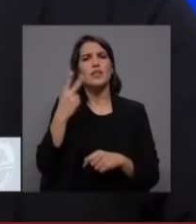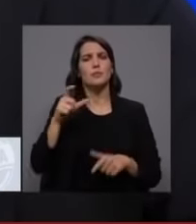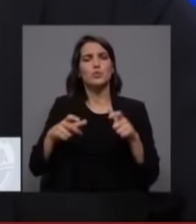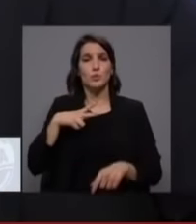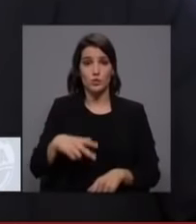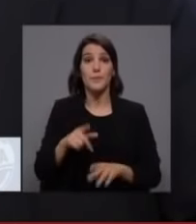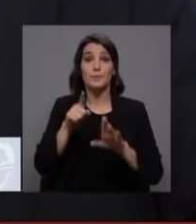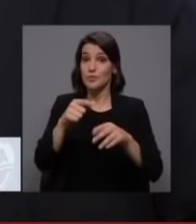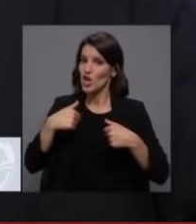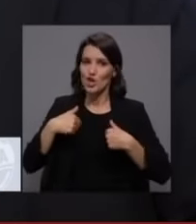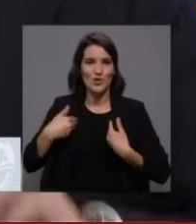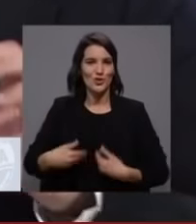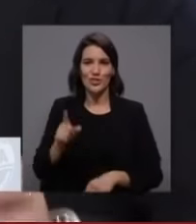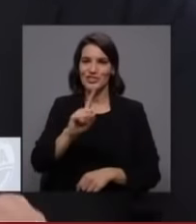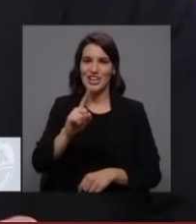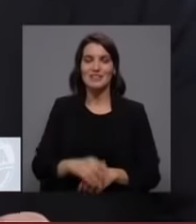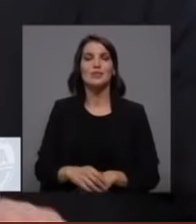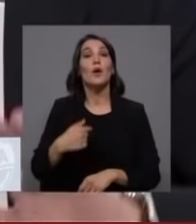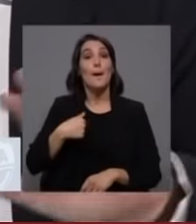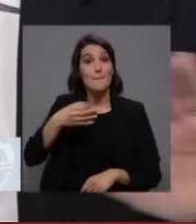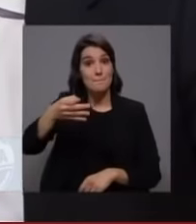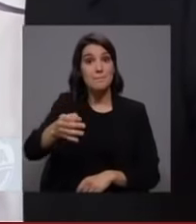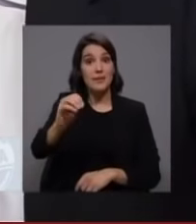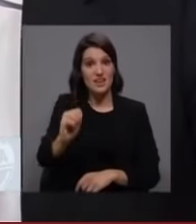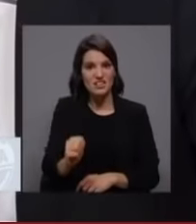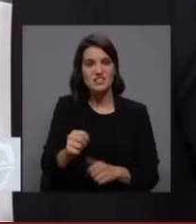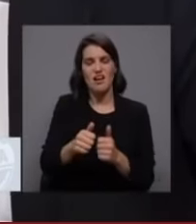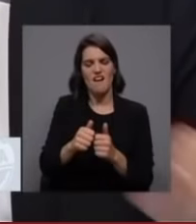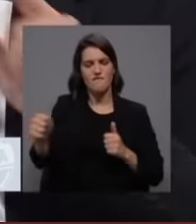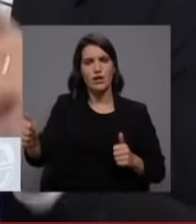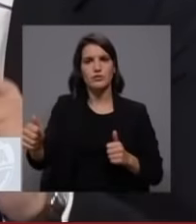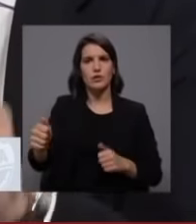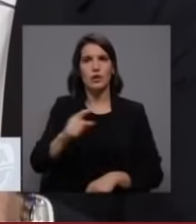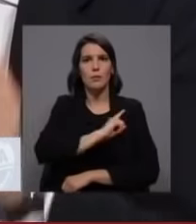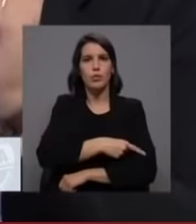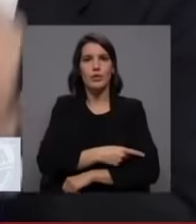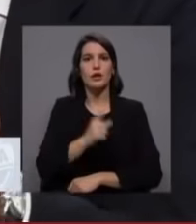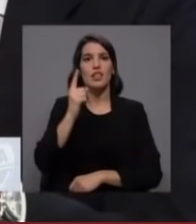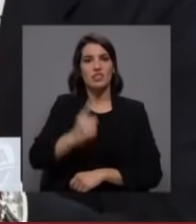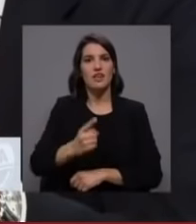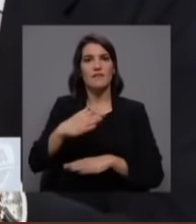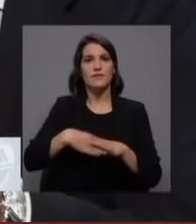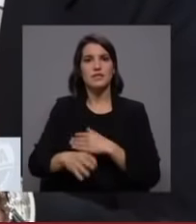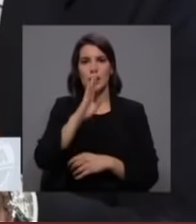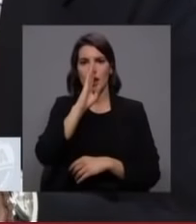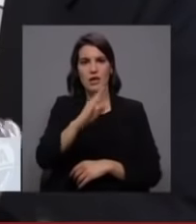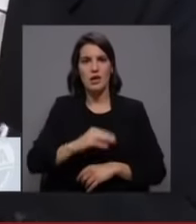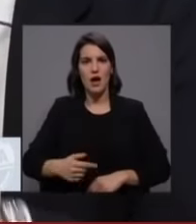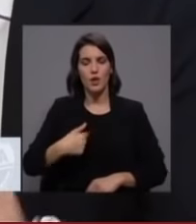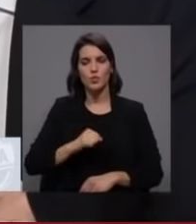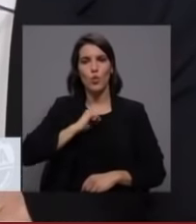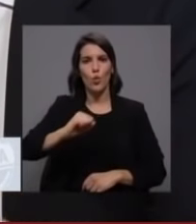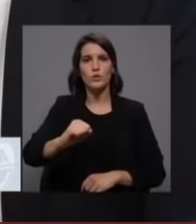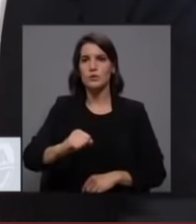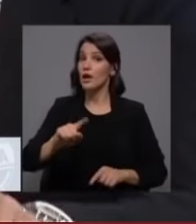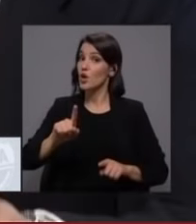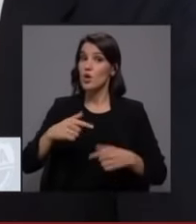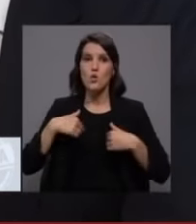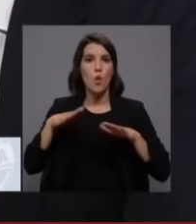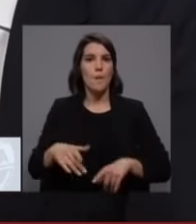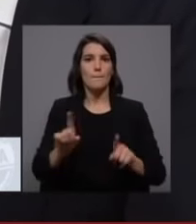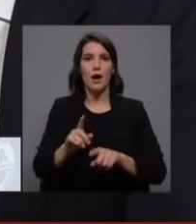eu não vou descansar enquanto partido socialista não seja afastada a esfera do Poder porque isso ele deve fazer realmente um opositor mas não vou